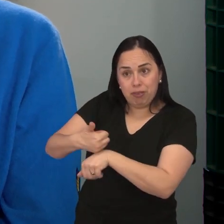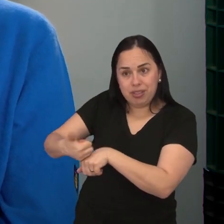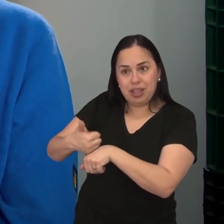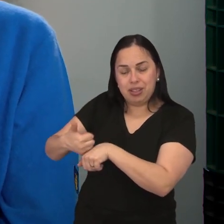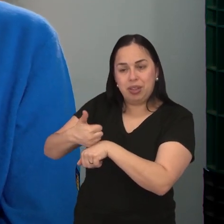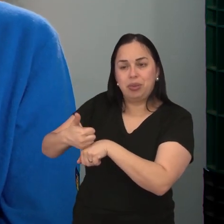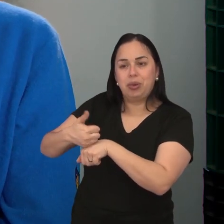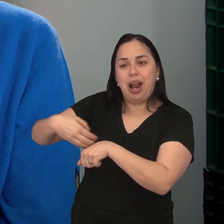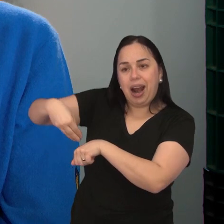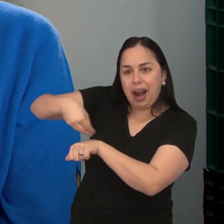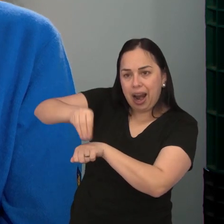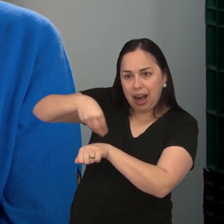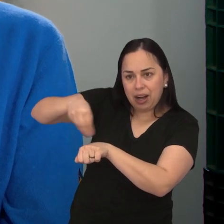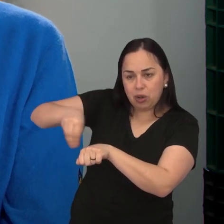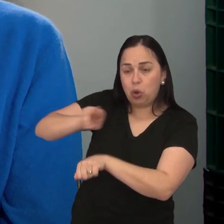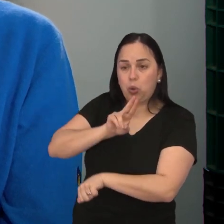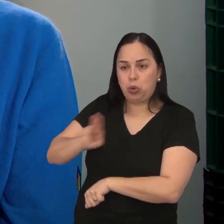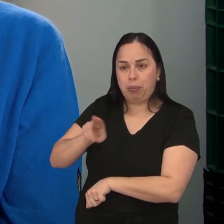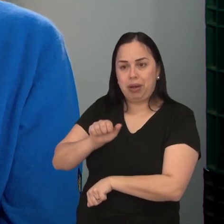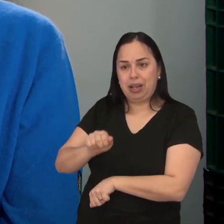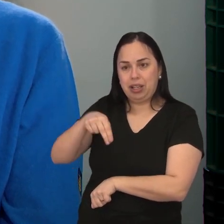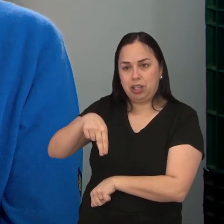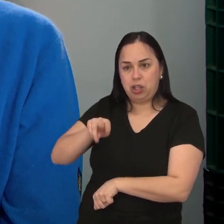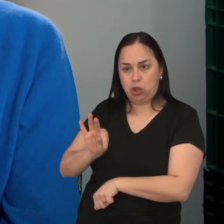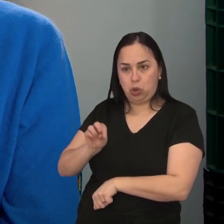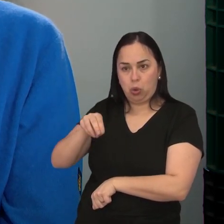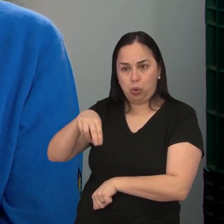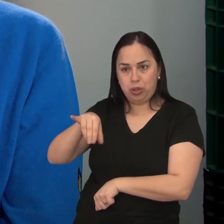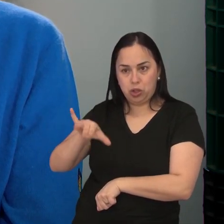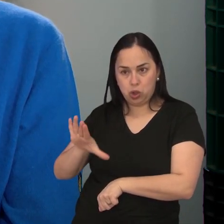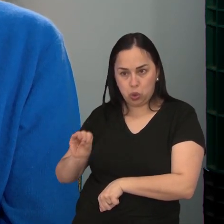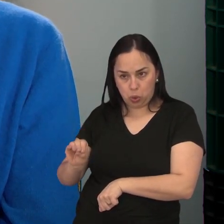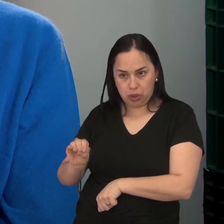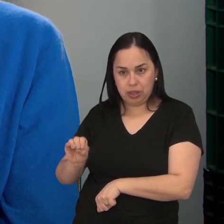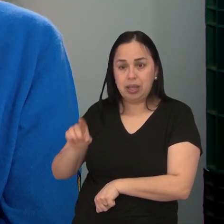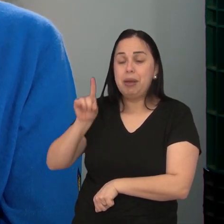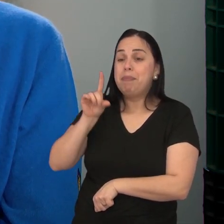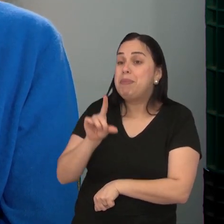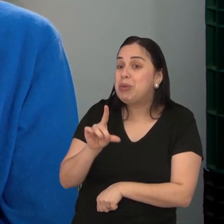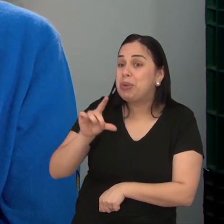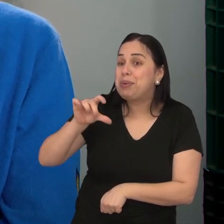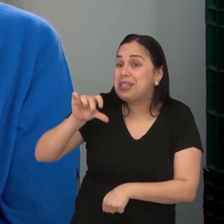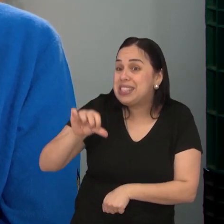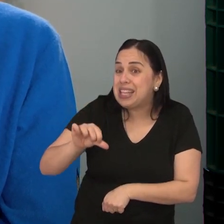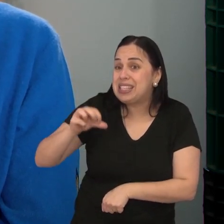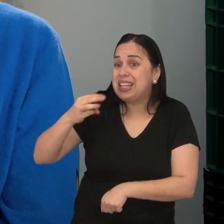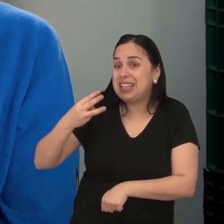arqueólogo chamado Antônio Bernal, em